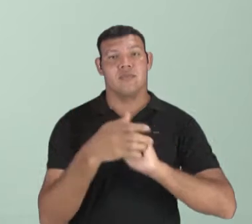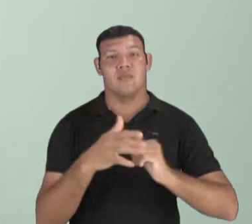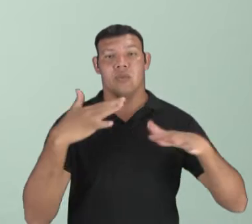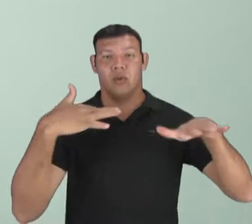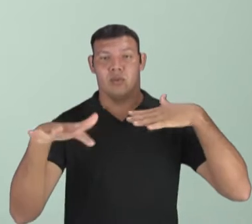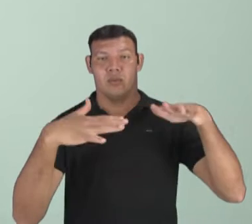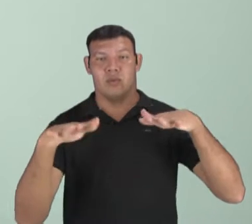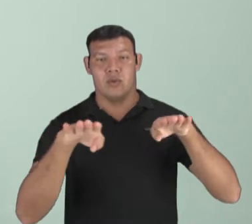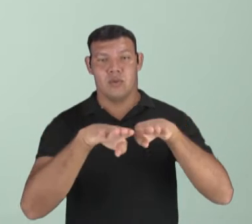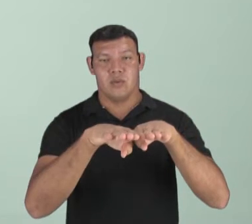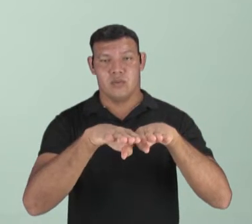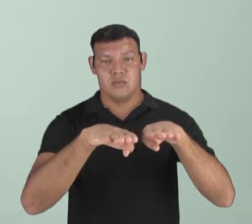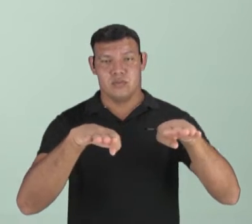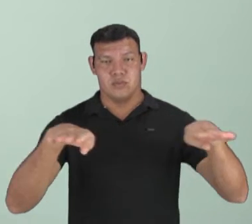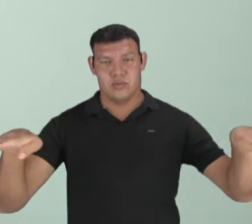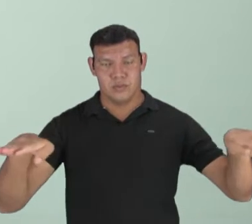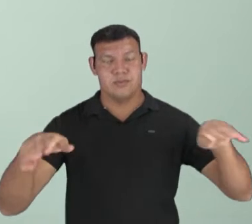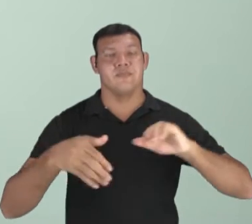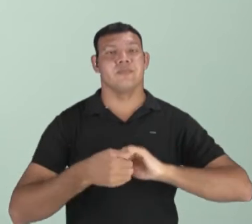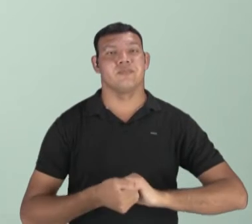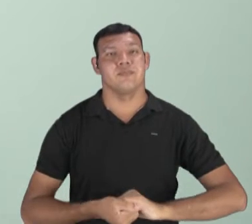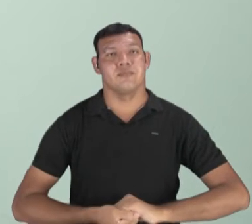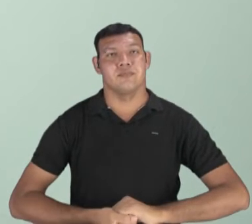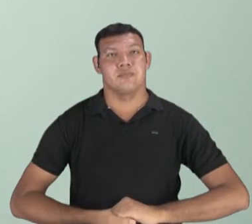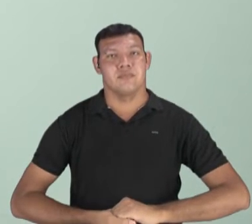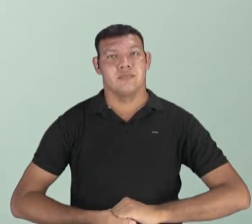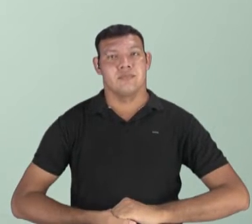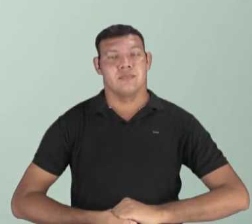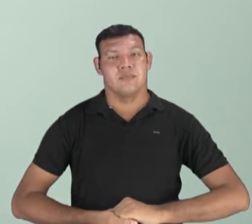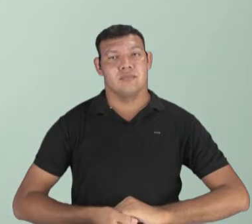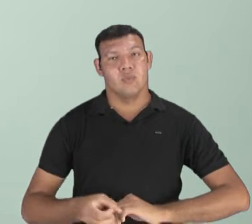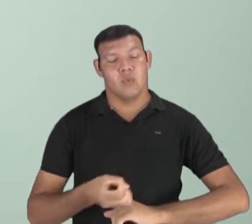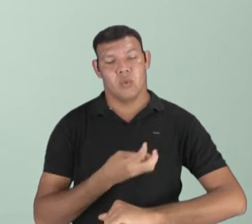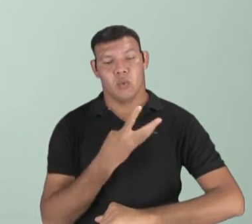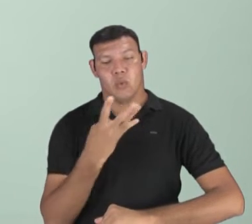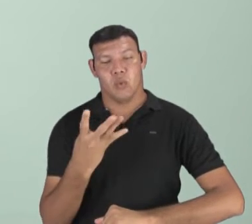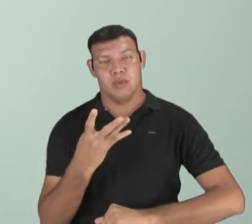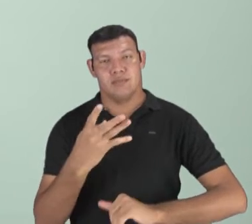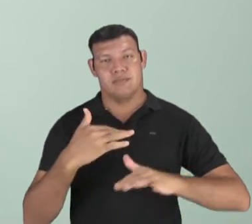ou quantidade de movimento, ou ainda